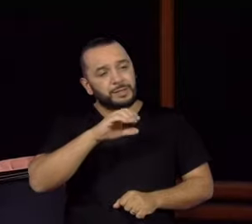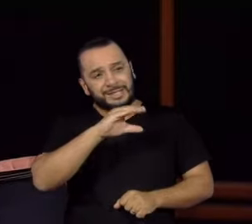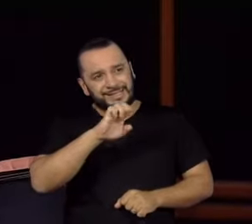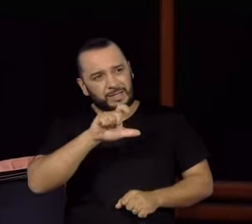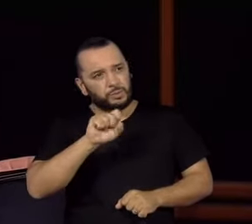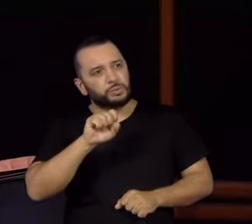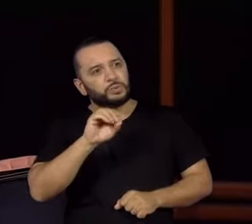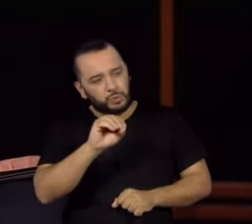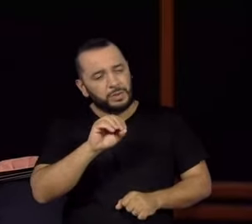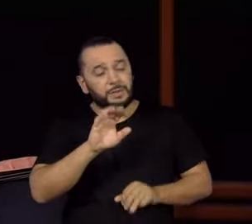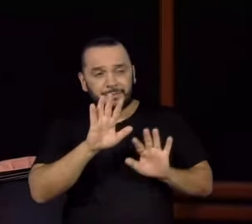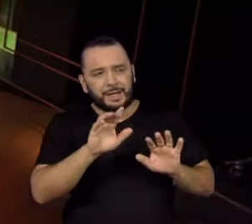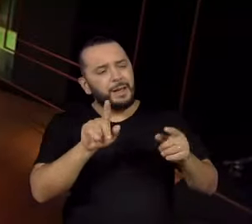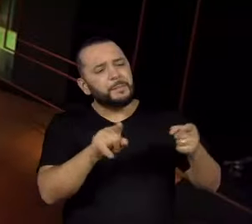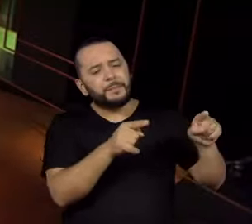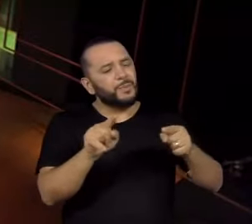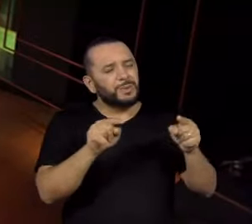é uma personagem?